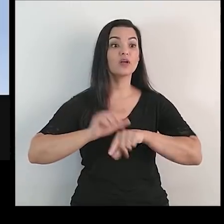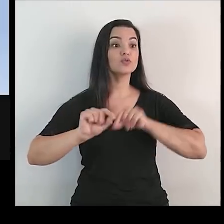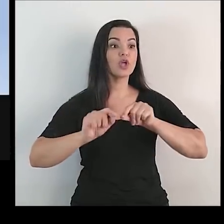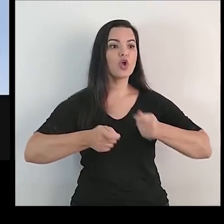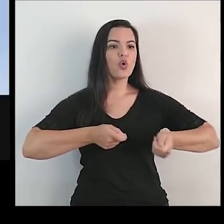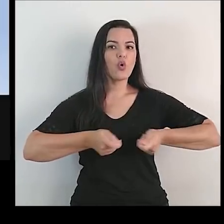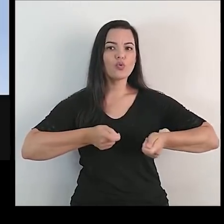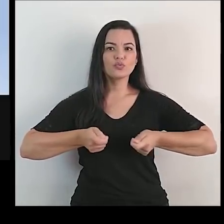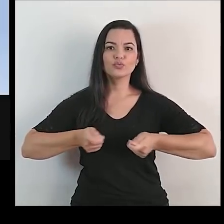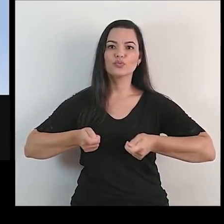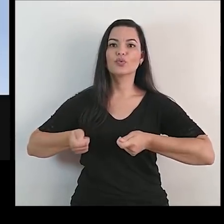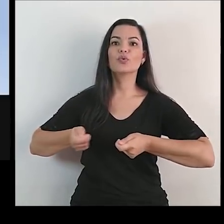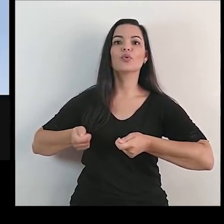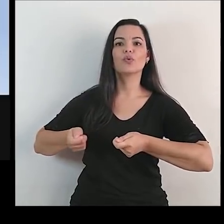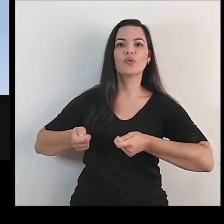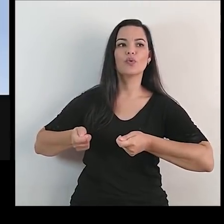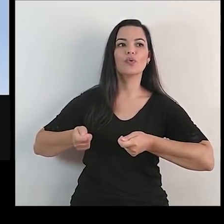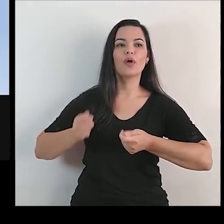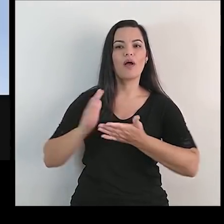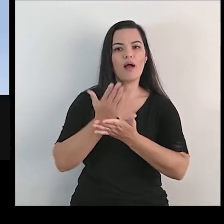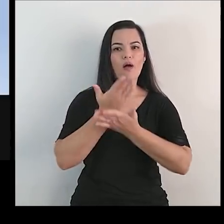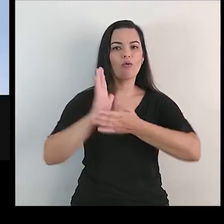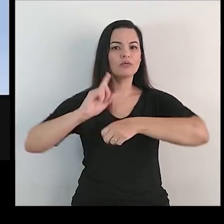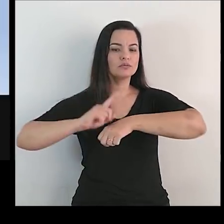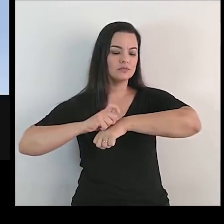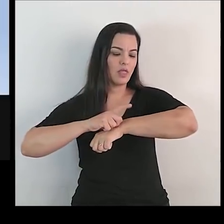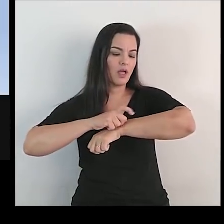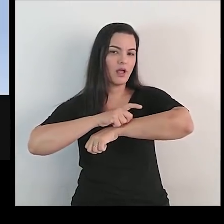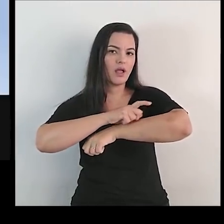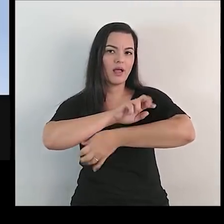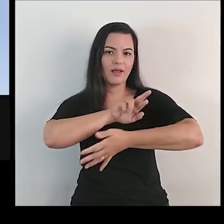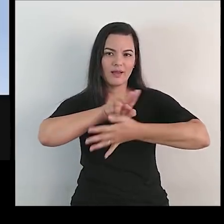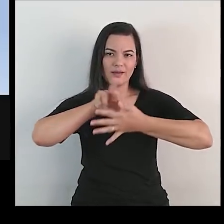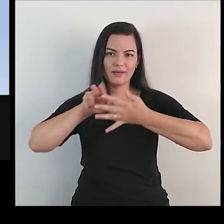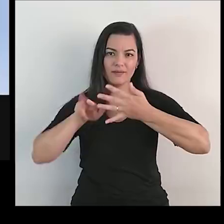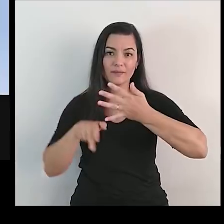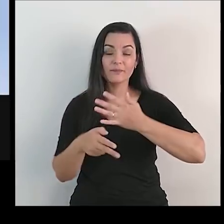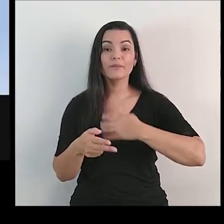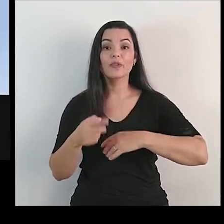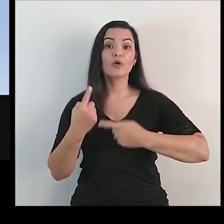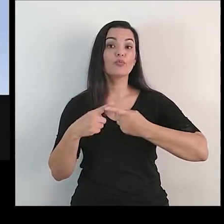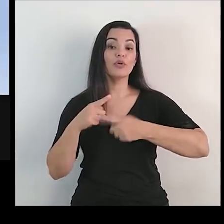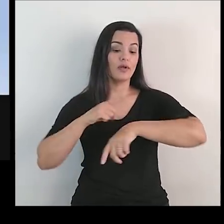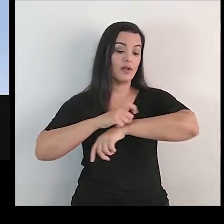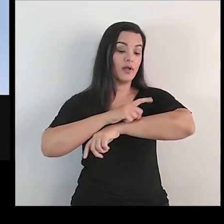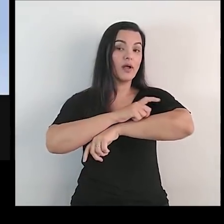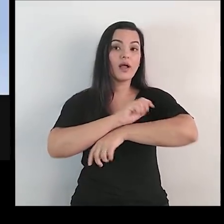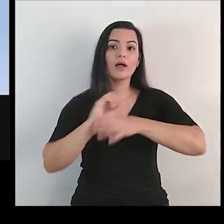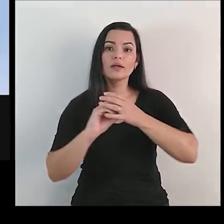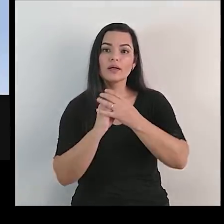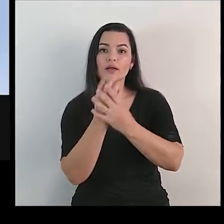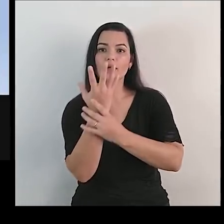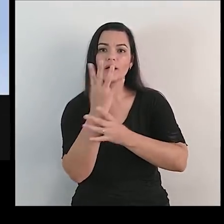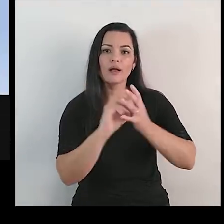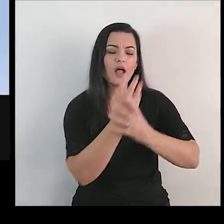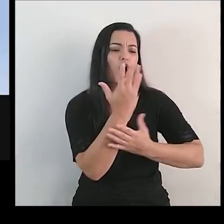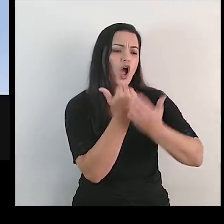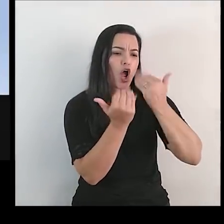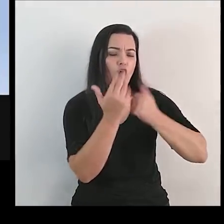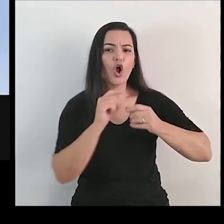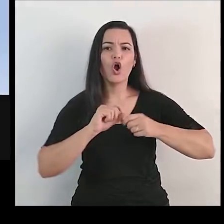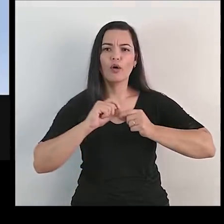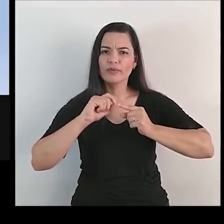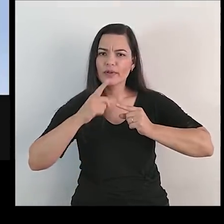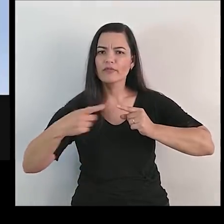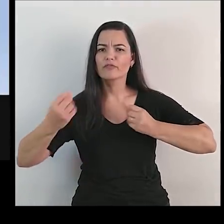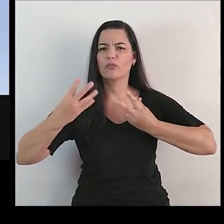fazem o manejo, o controle biológico de algumas espécies de lagarta que comem as plantações. Então, a